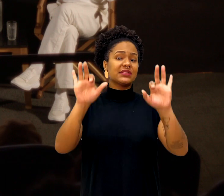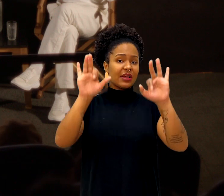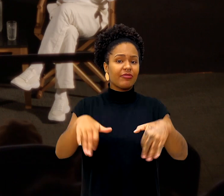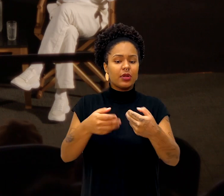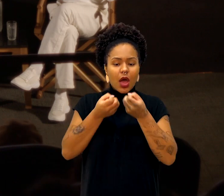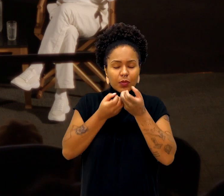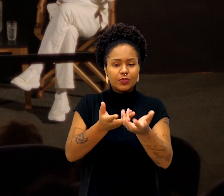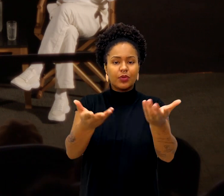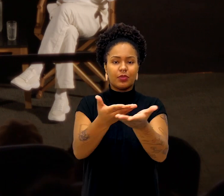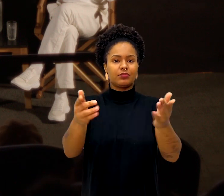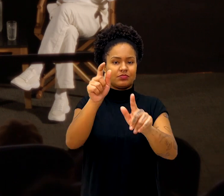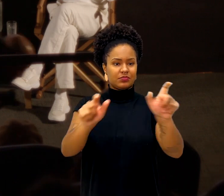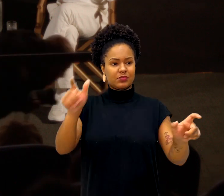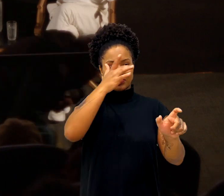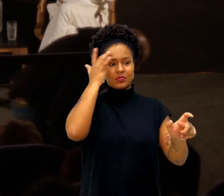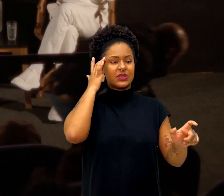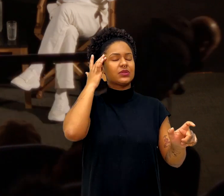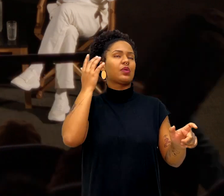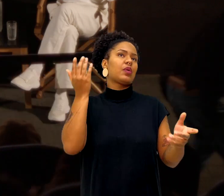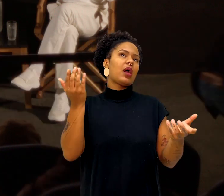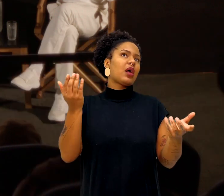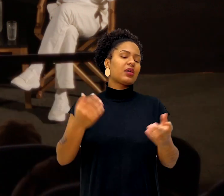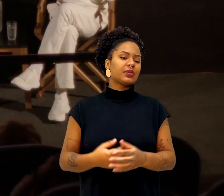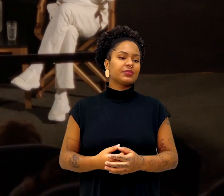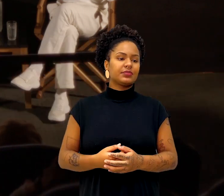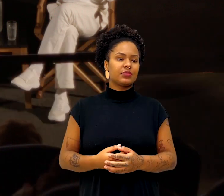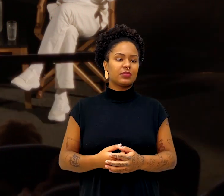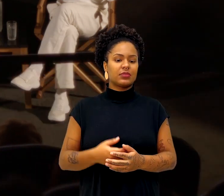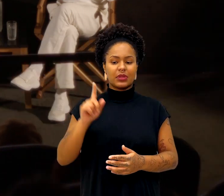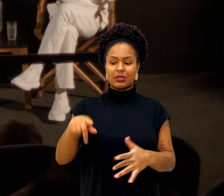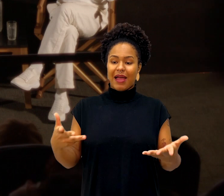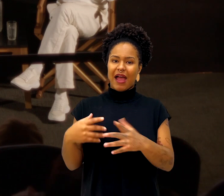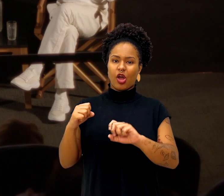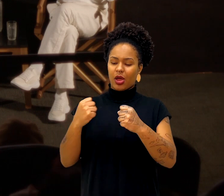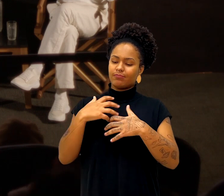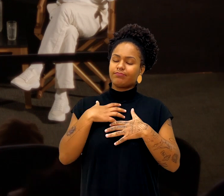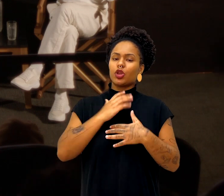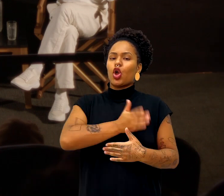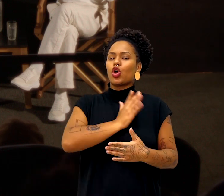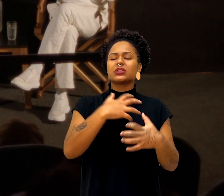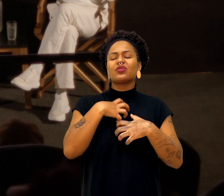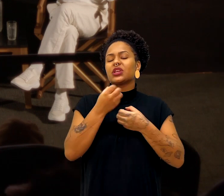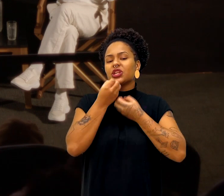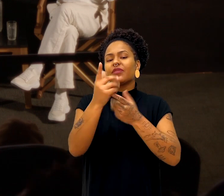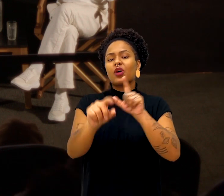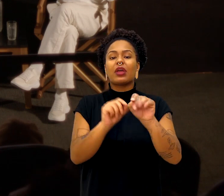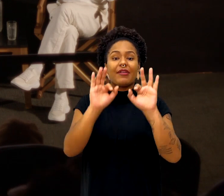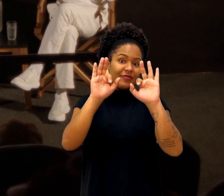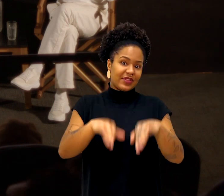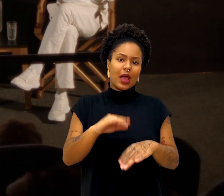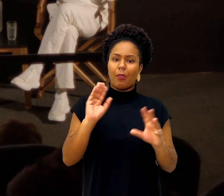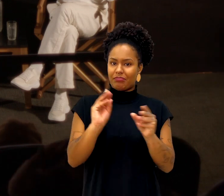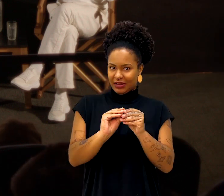para entregar para o pessoal que está forte agora no seu coração. Uma mensagem final,